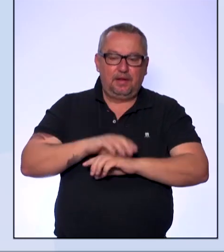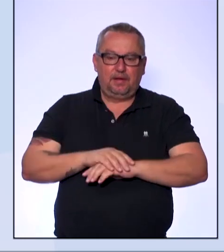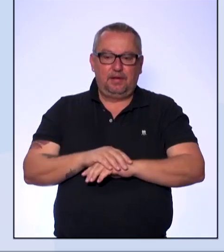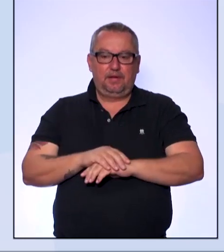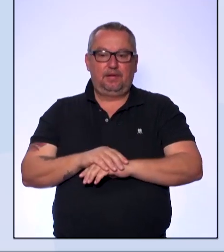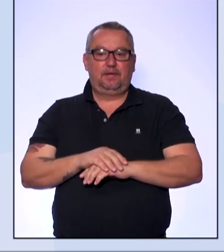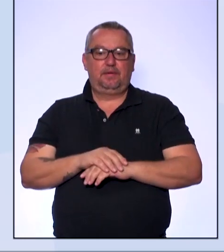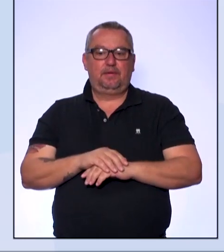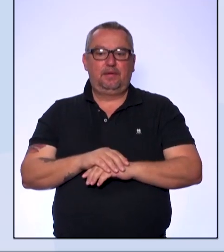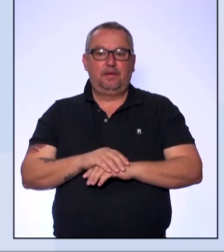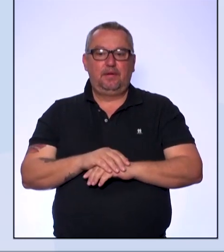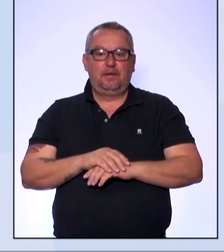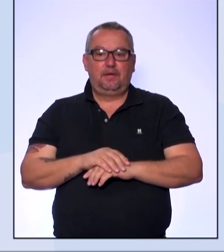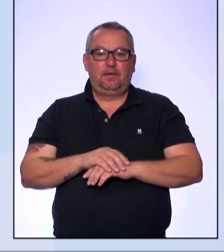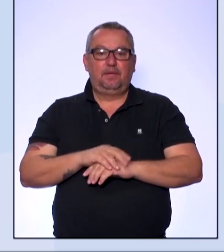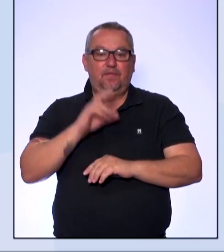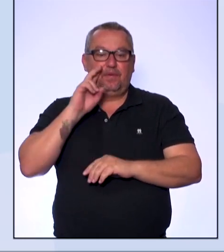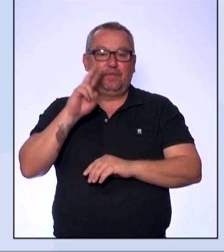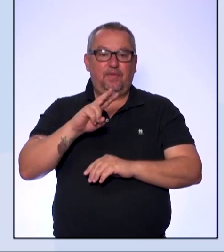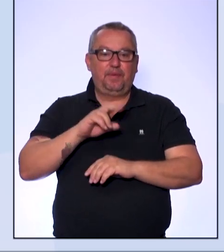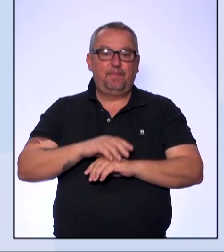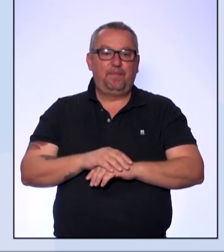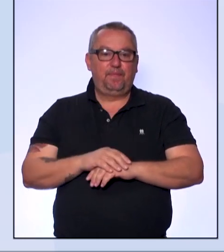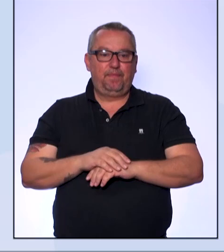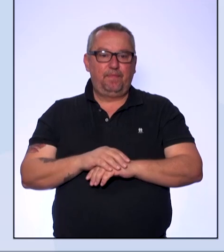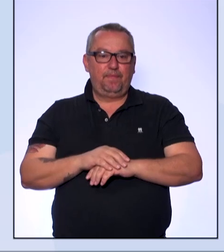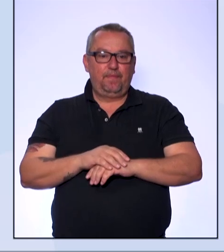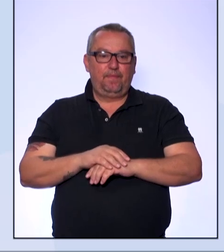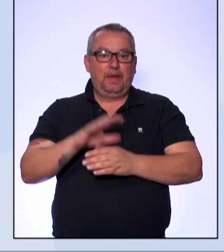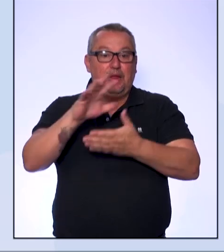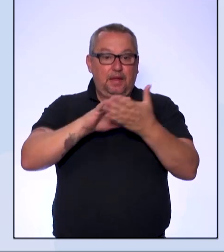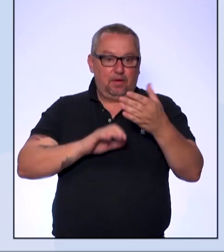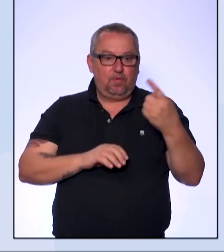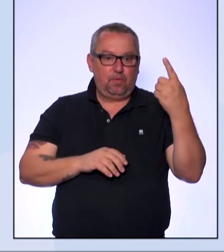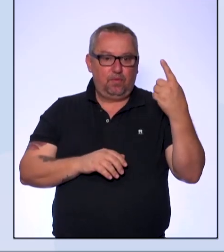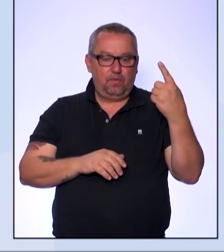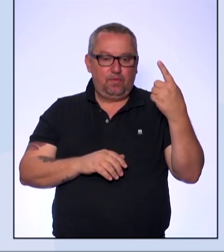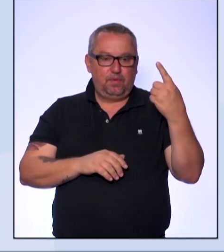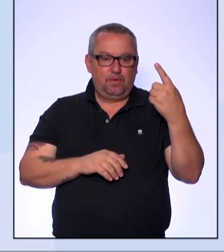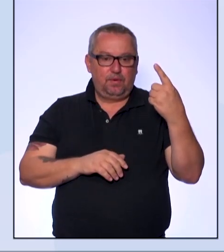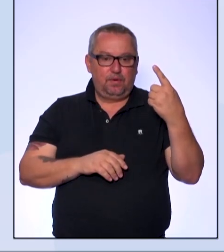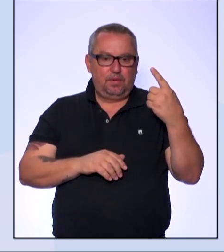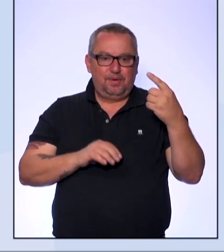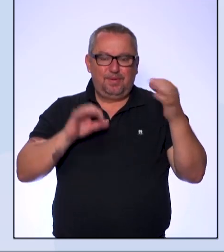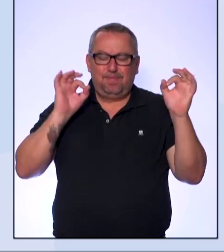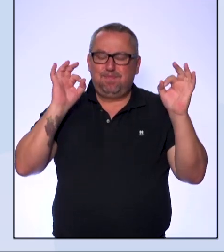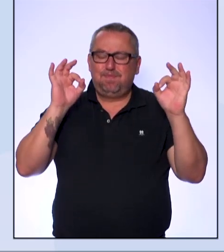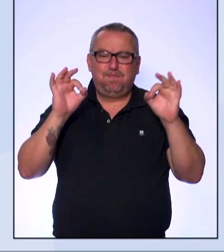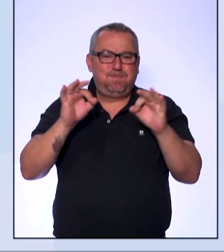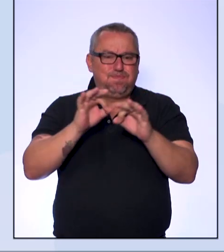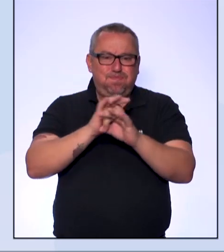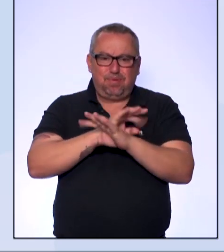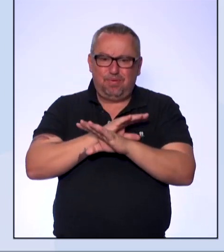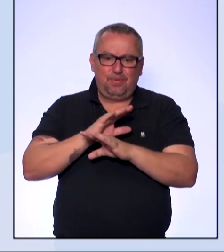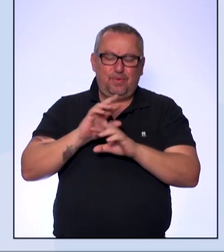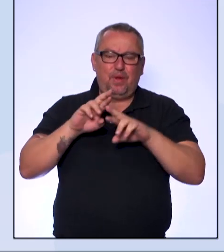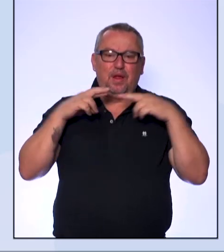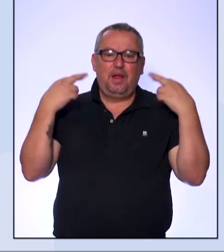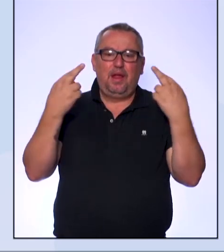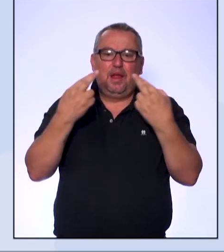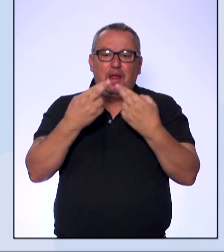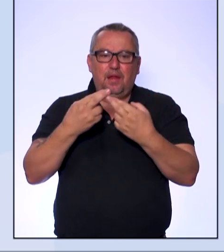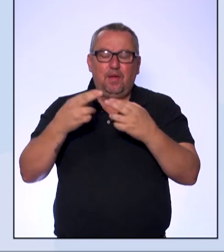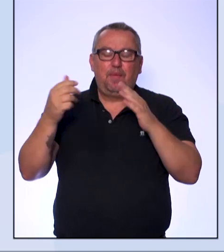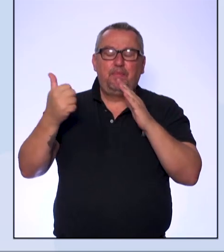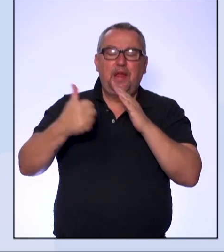ser um prazer. Vamos lá? Adoro ler. Texto 1. É o fim da picada, reino